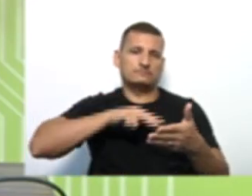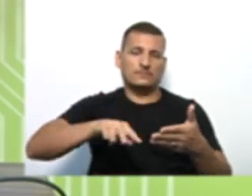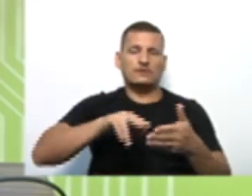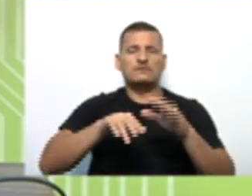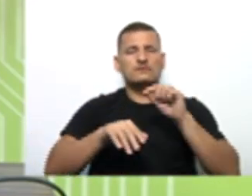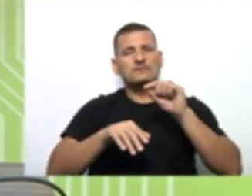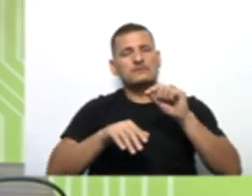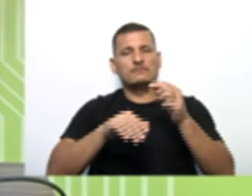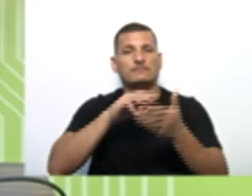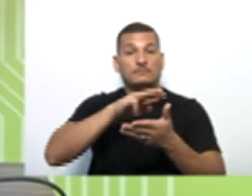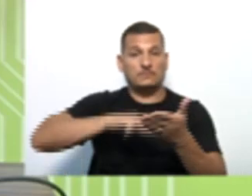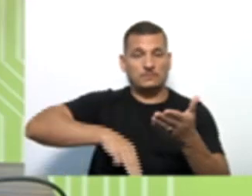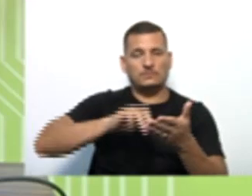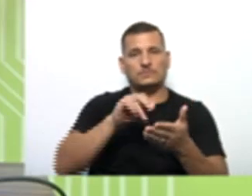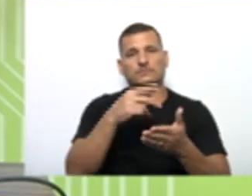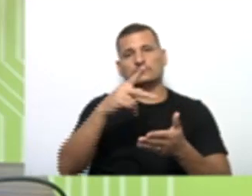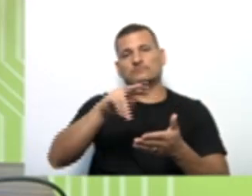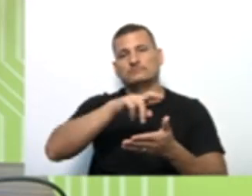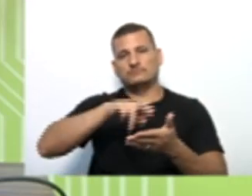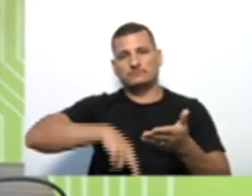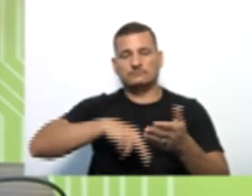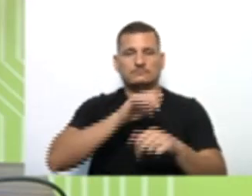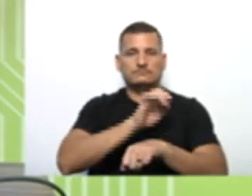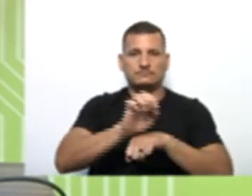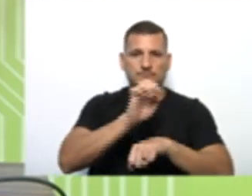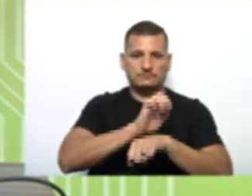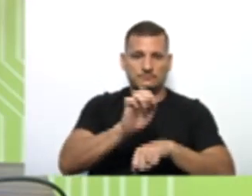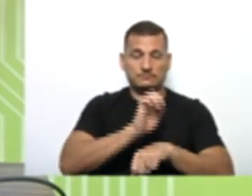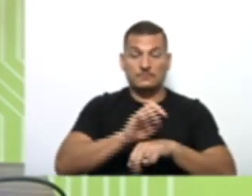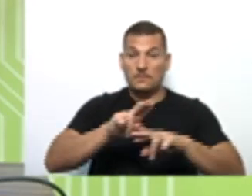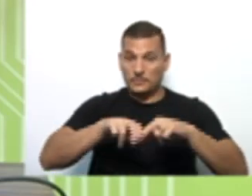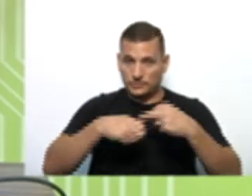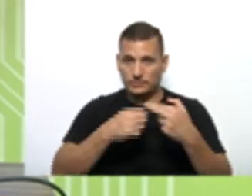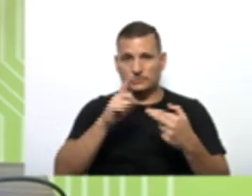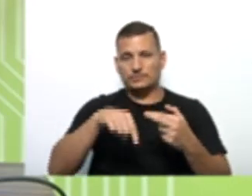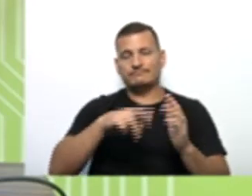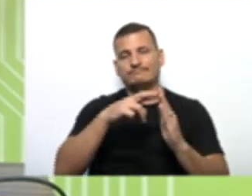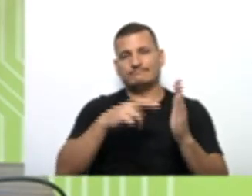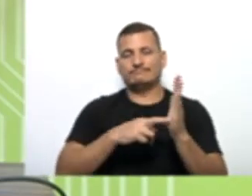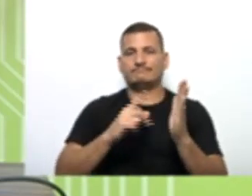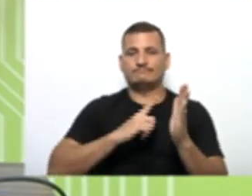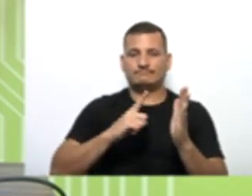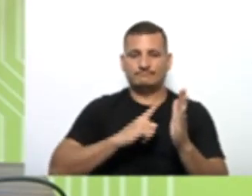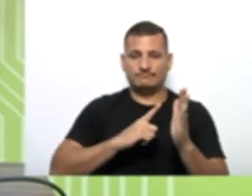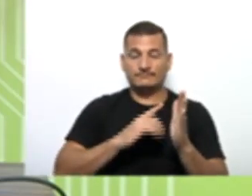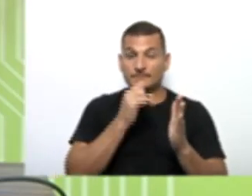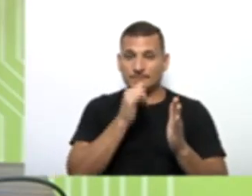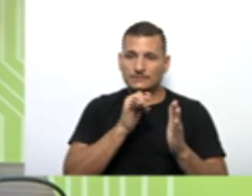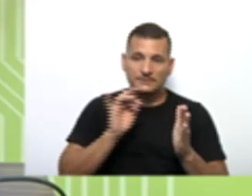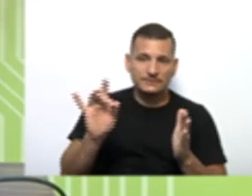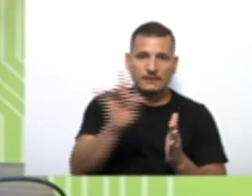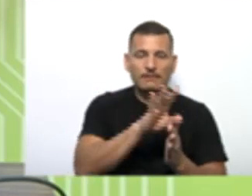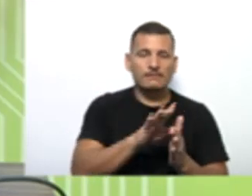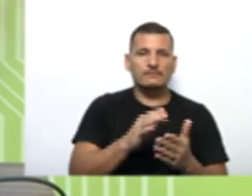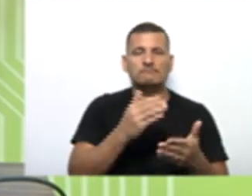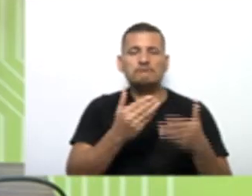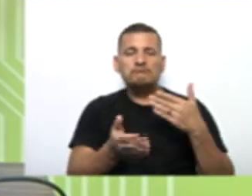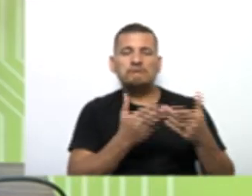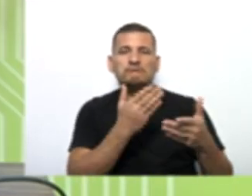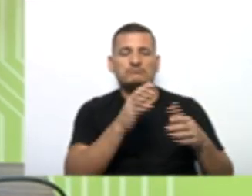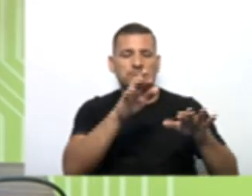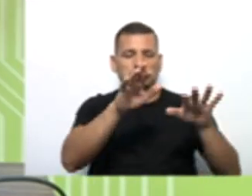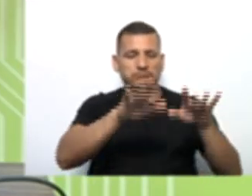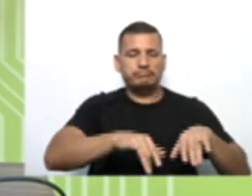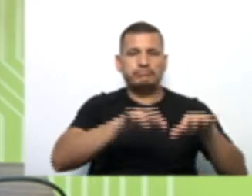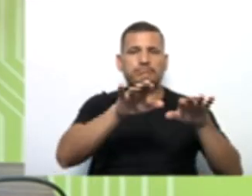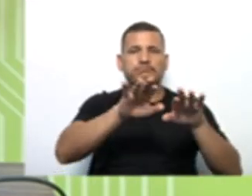memorando ou seja o seu relatório de estágio. É por isso que é padronizado. Se cada um escrever, né, numa estrutura,